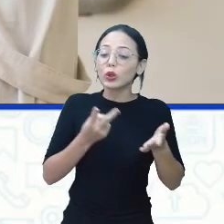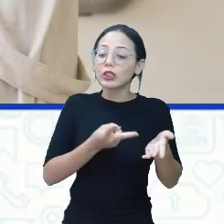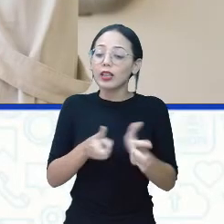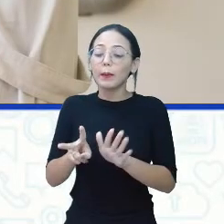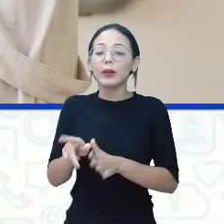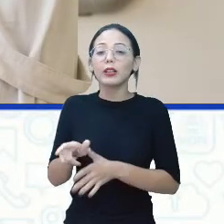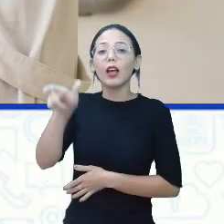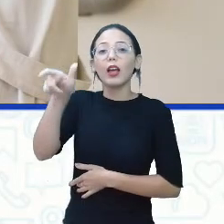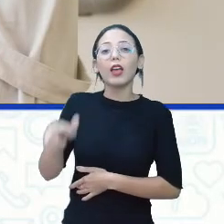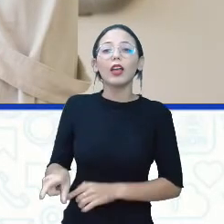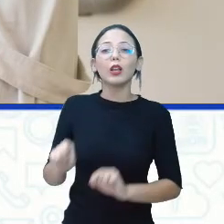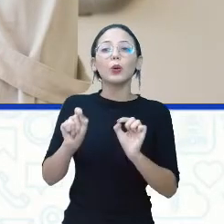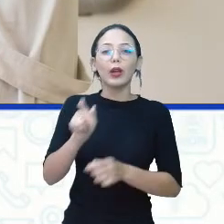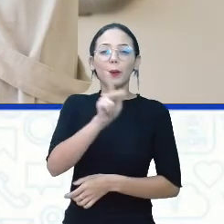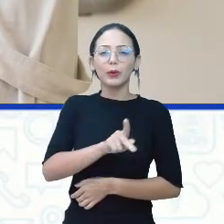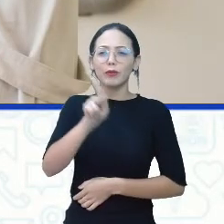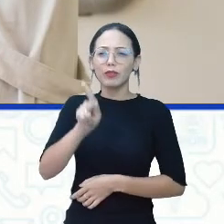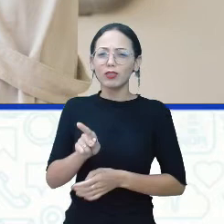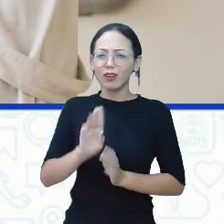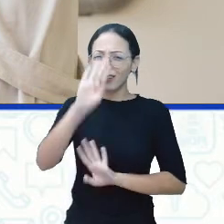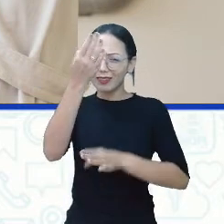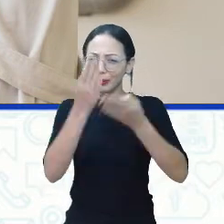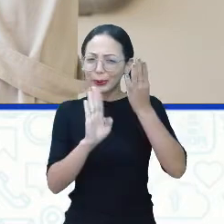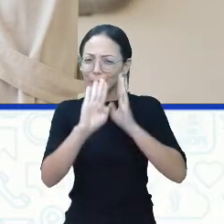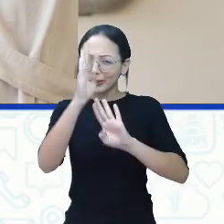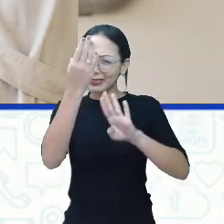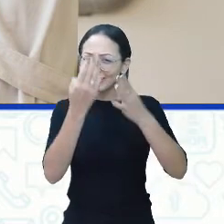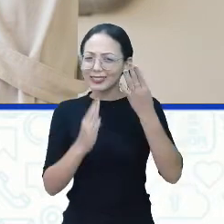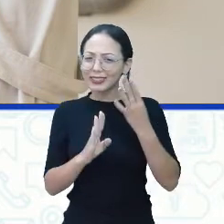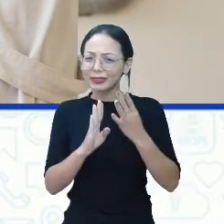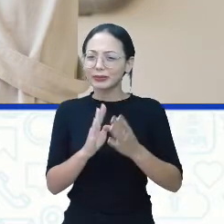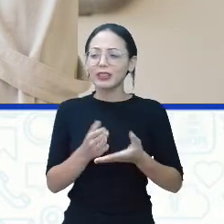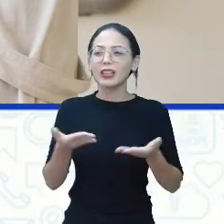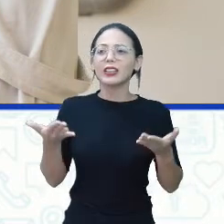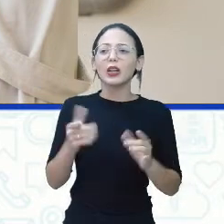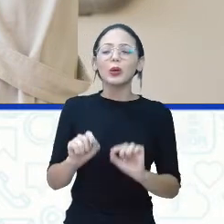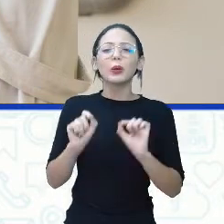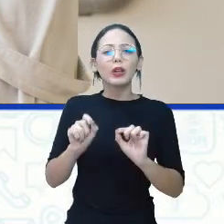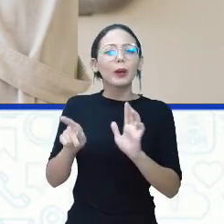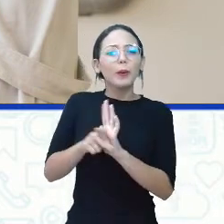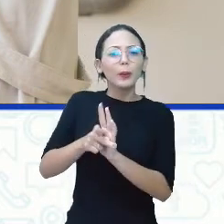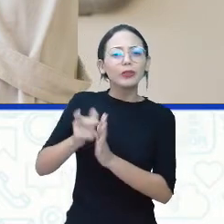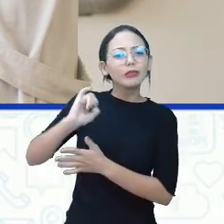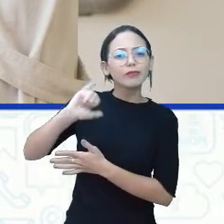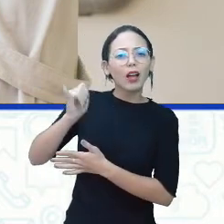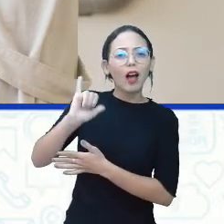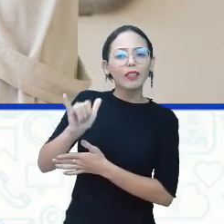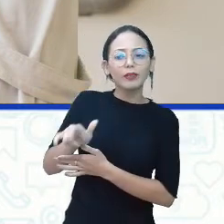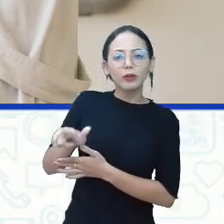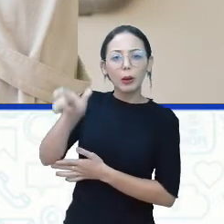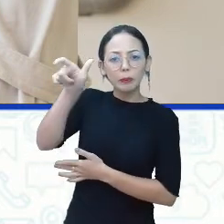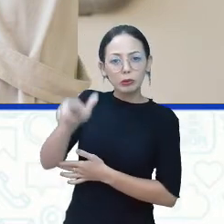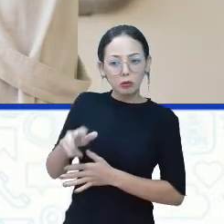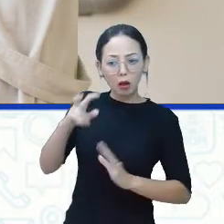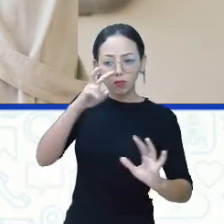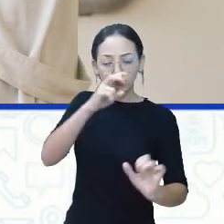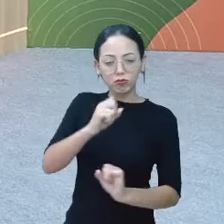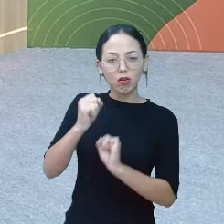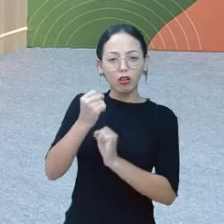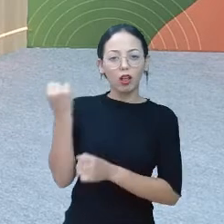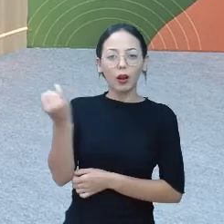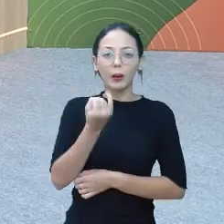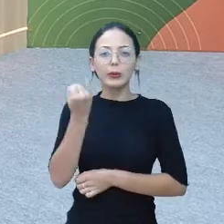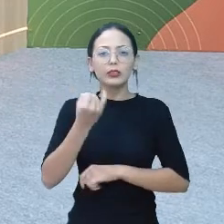seu Francisco era professor de biologia. Então, aqui a gente tem um plot twist da nossa narrativa, né? Uma pessoa super poderosa que no